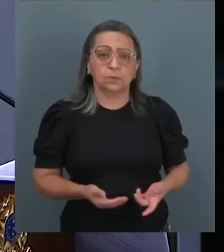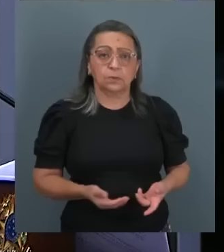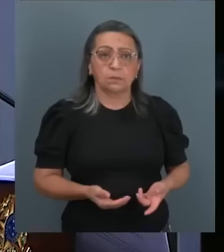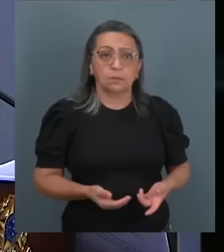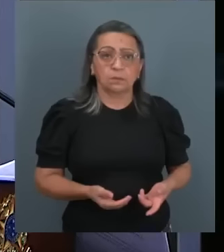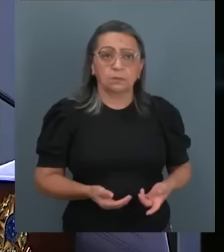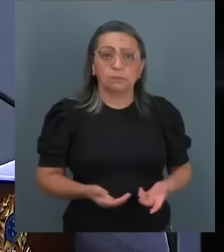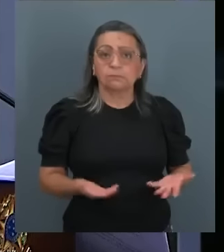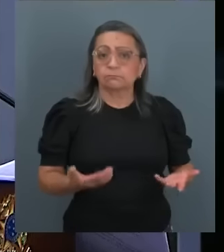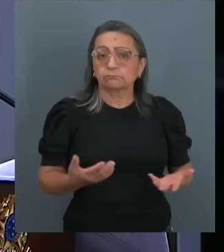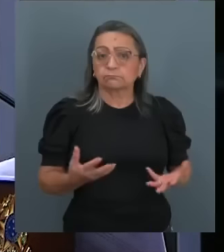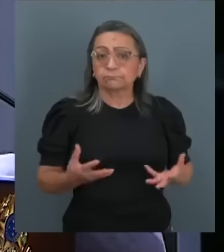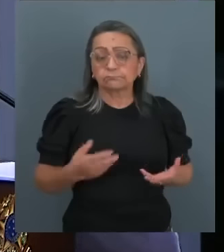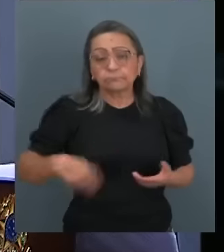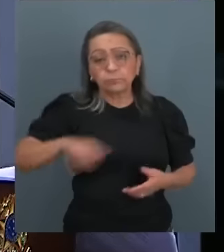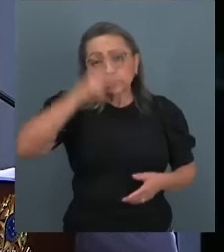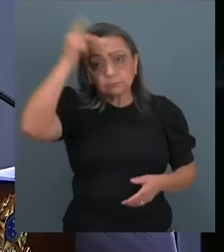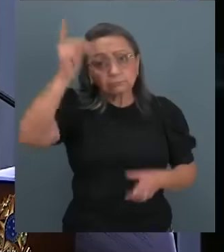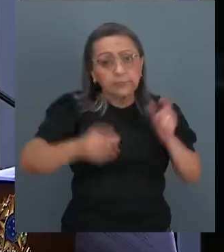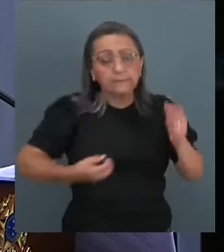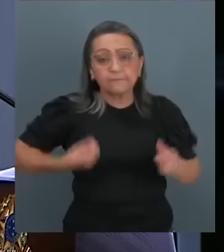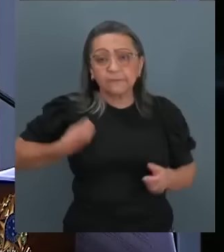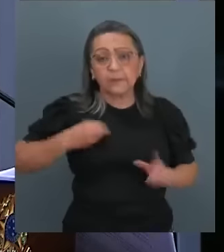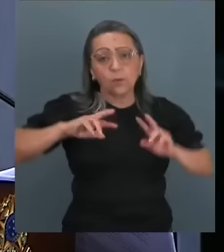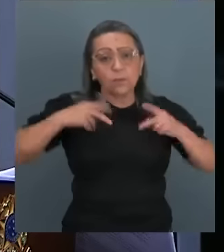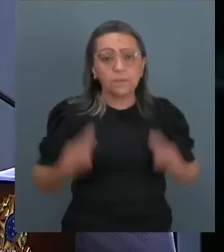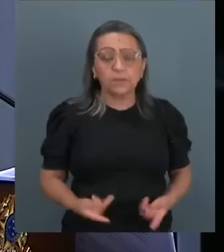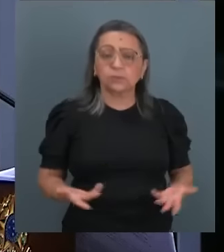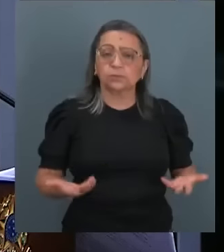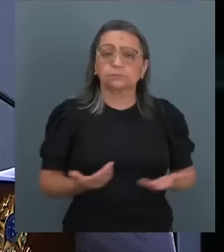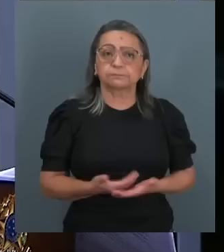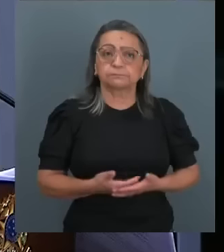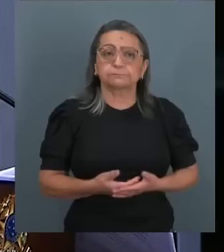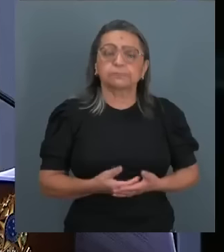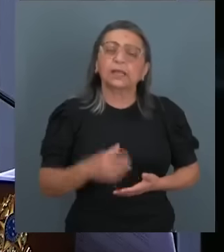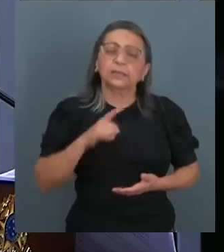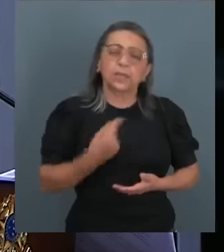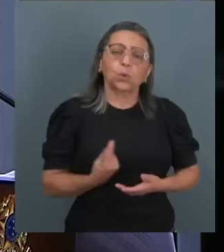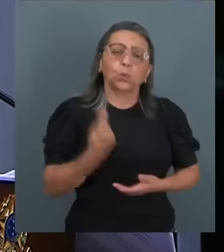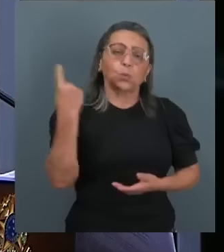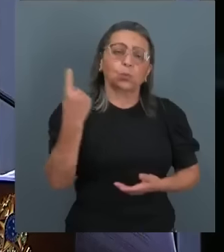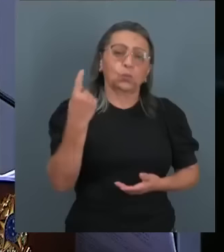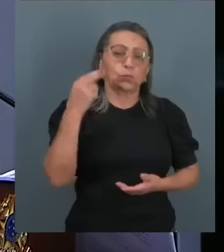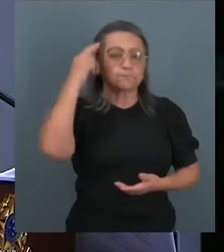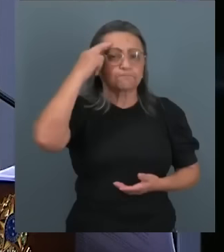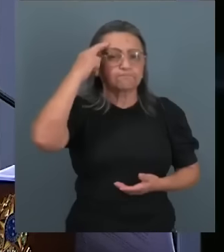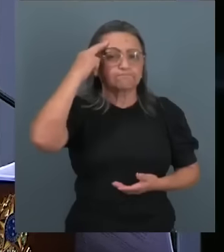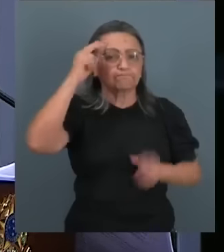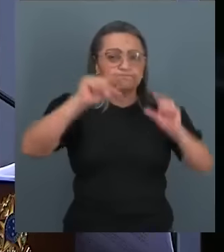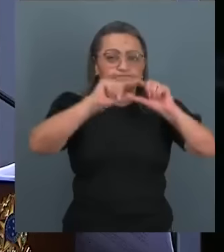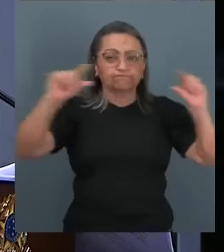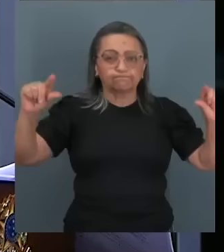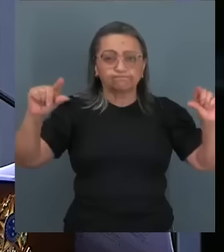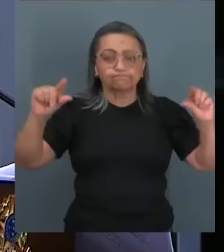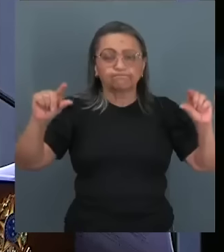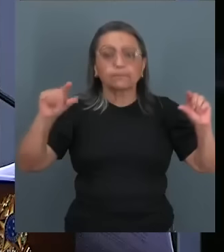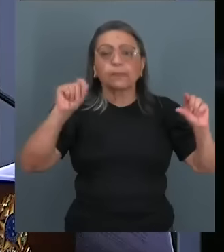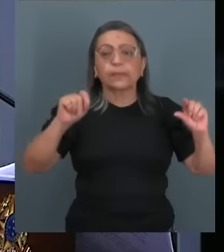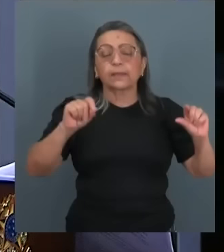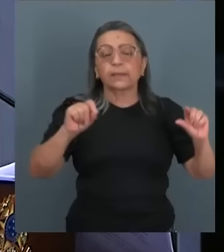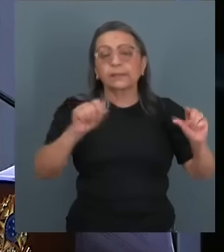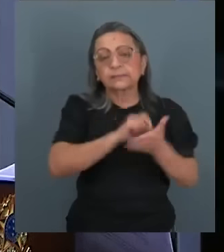São vidas. Eu encerro com esse profundo pensamento nos deixado por Francisco Cândido